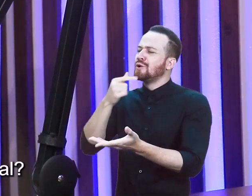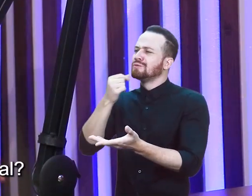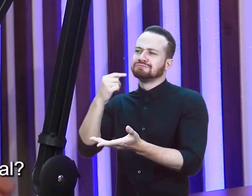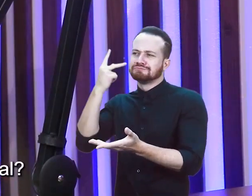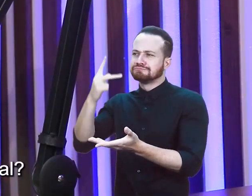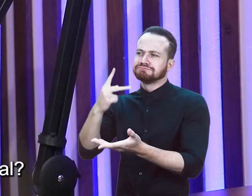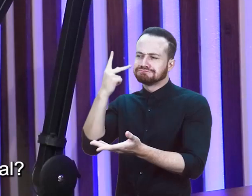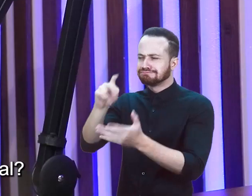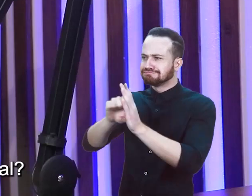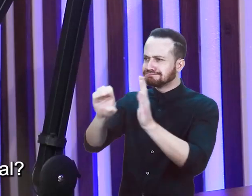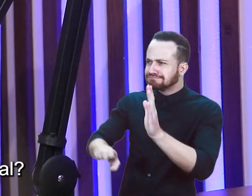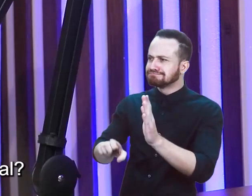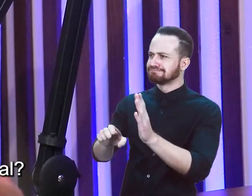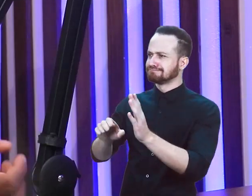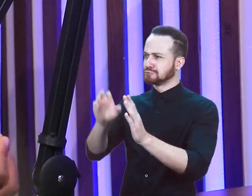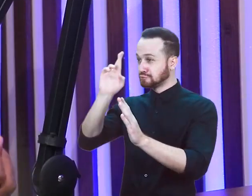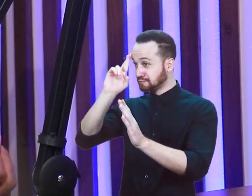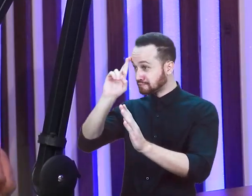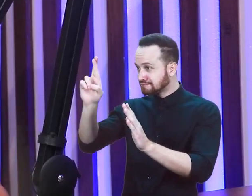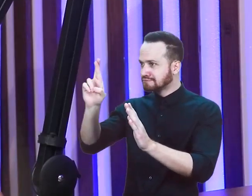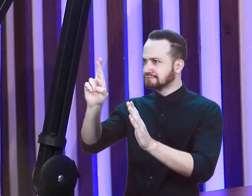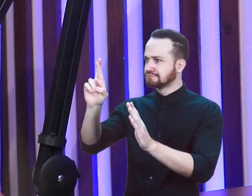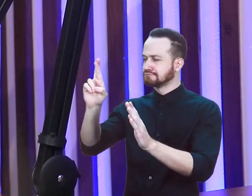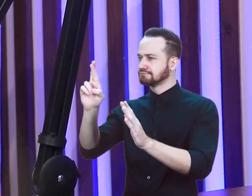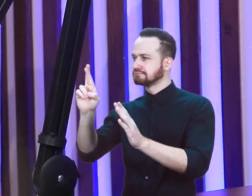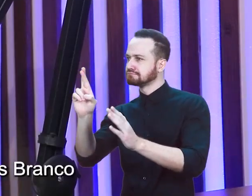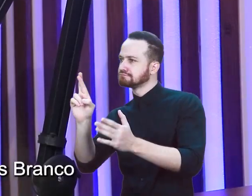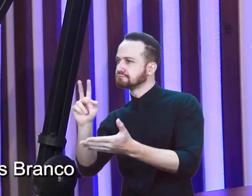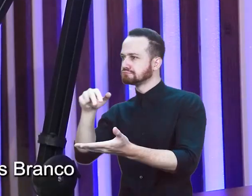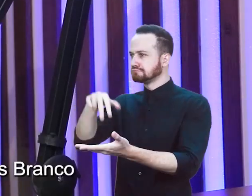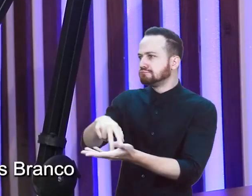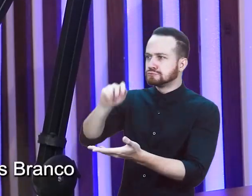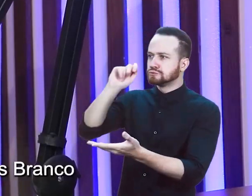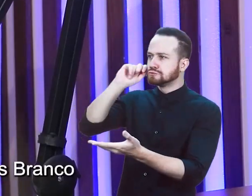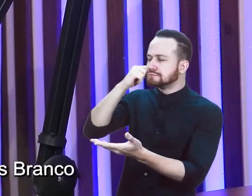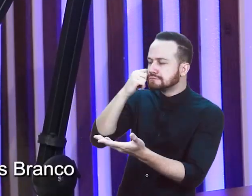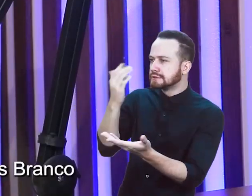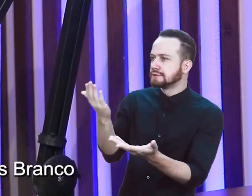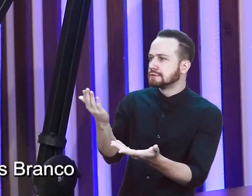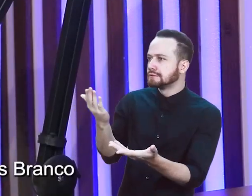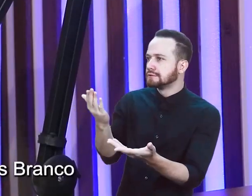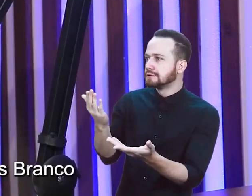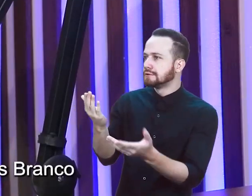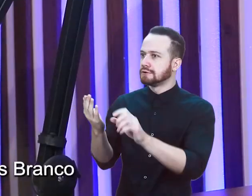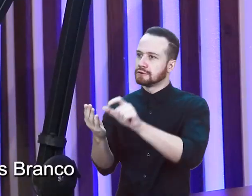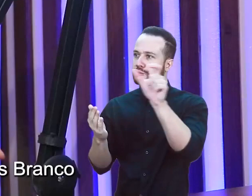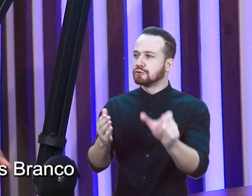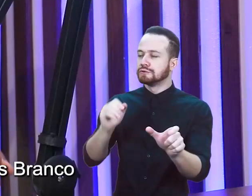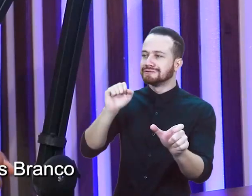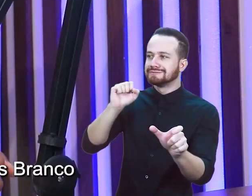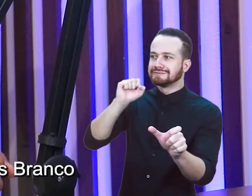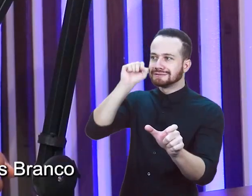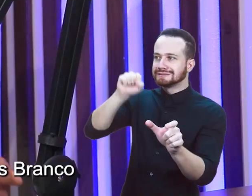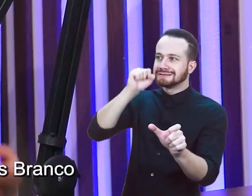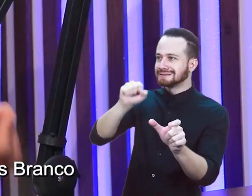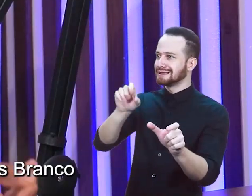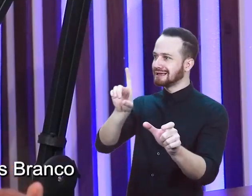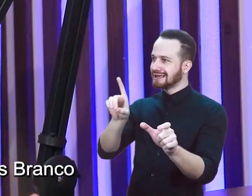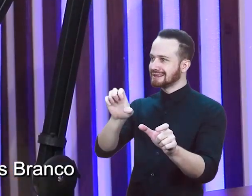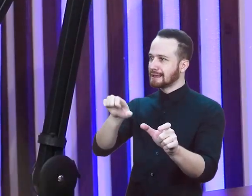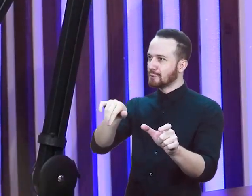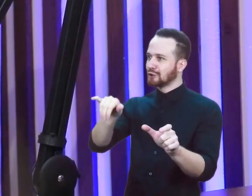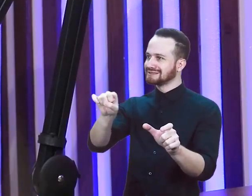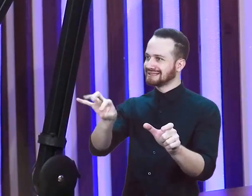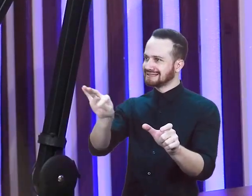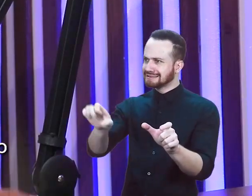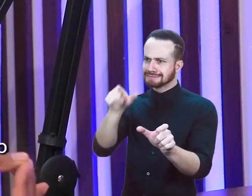do Estatuto da Igualdade Racial? Um homem preto, e foi o então senador Demóstenes Torres,